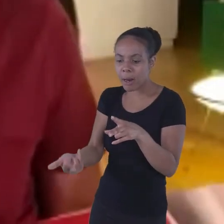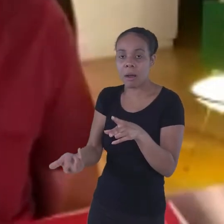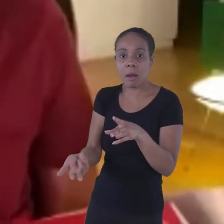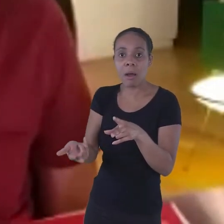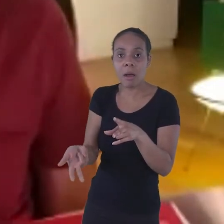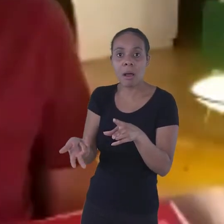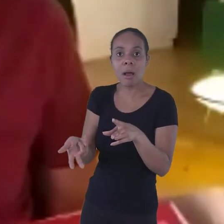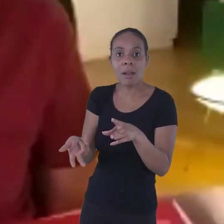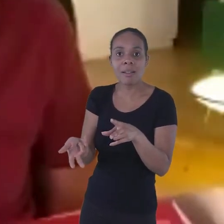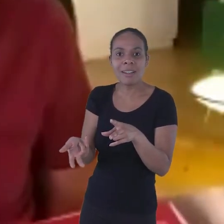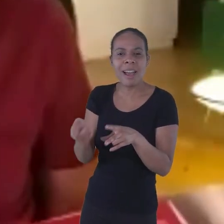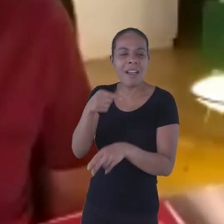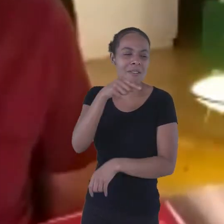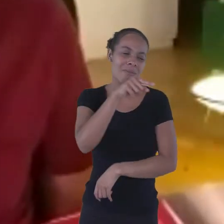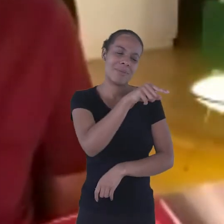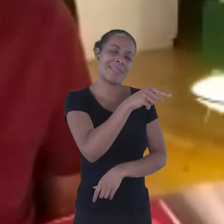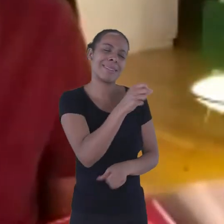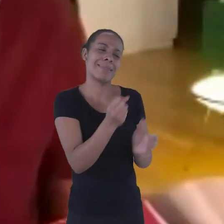personagem,